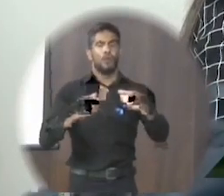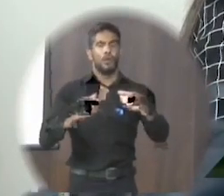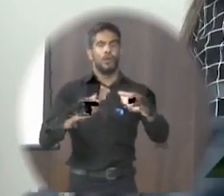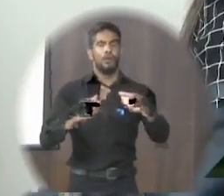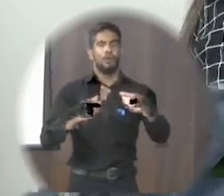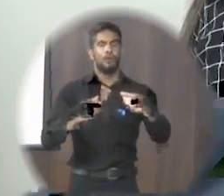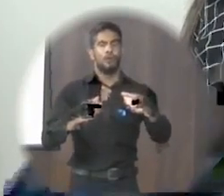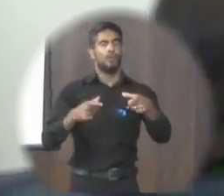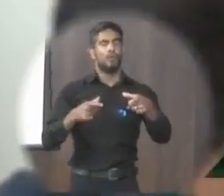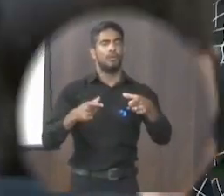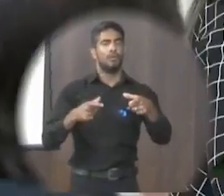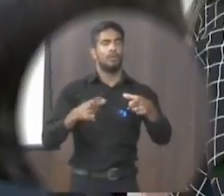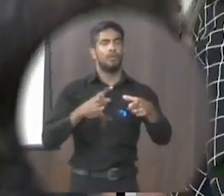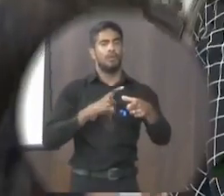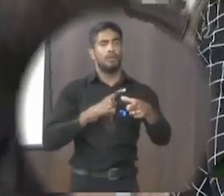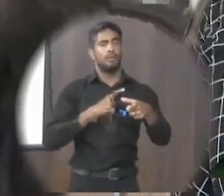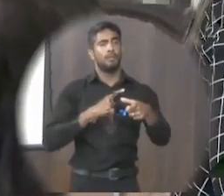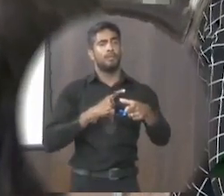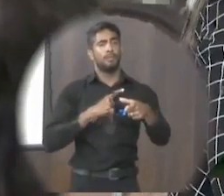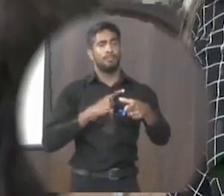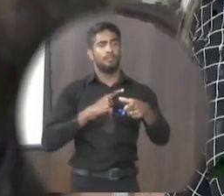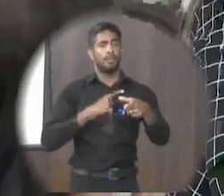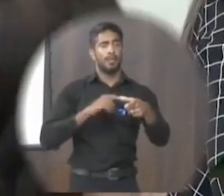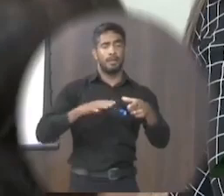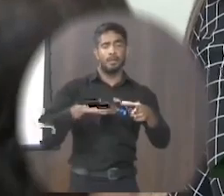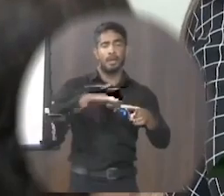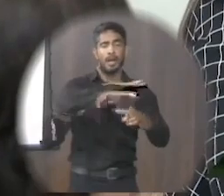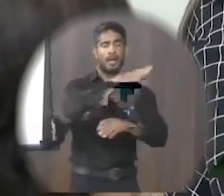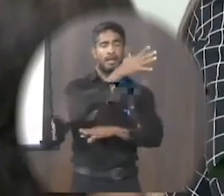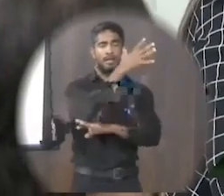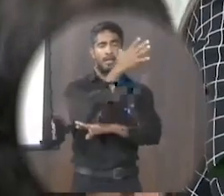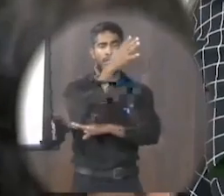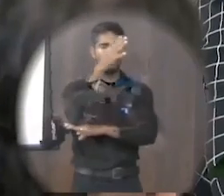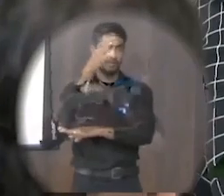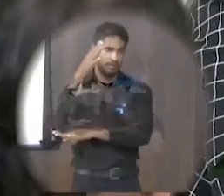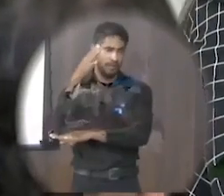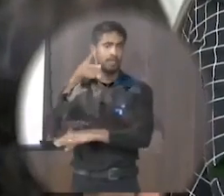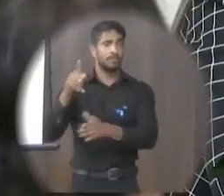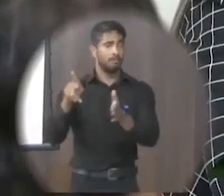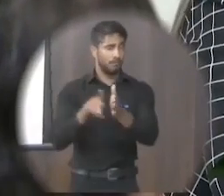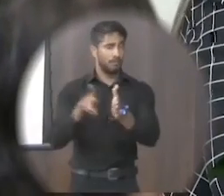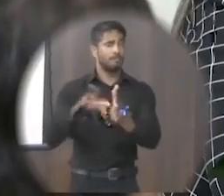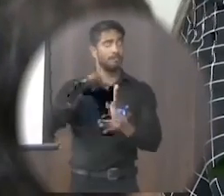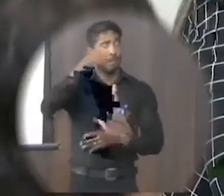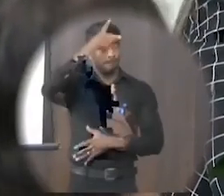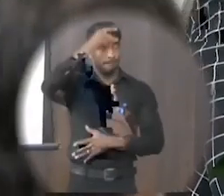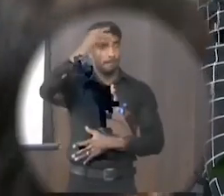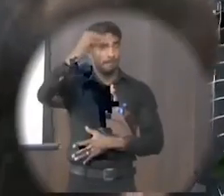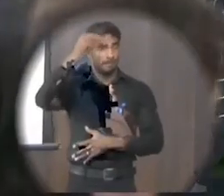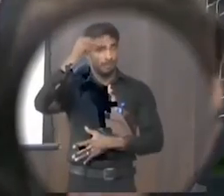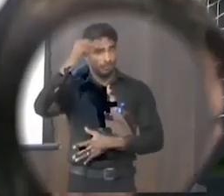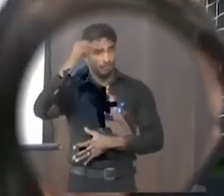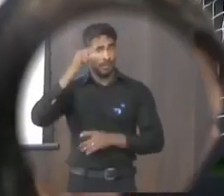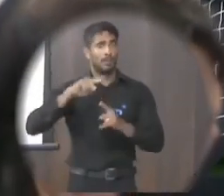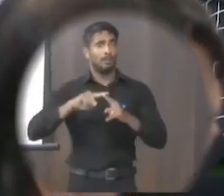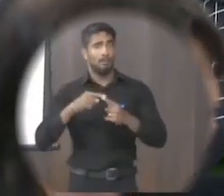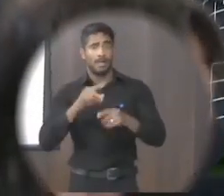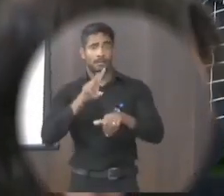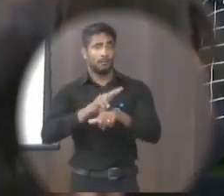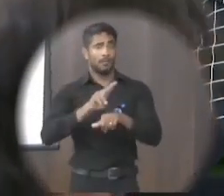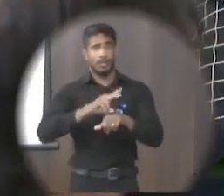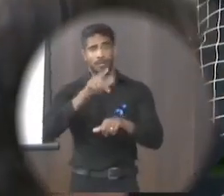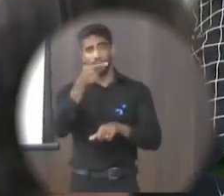naquele bairro tem áreas verdes, áreas institucionais que estão, que não estão sendo